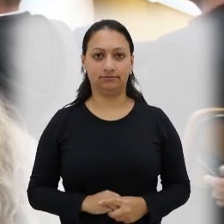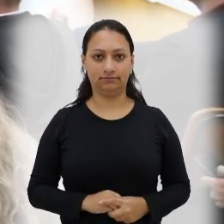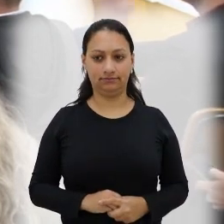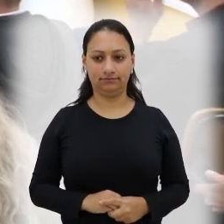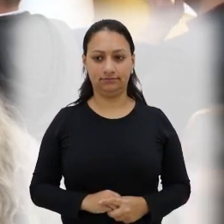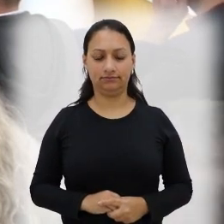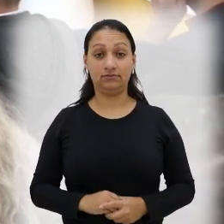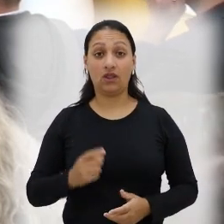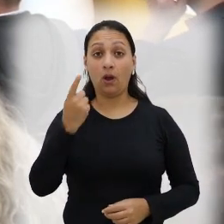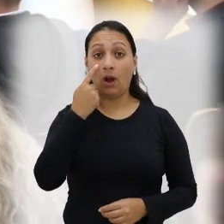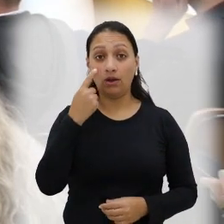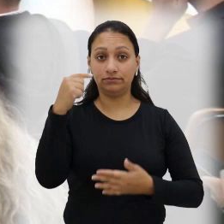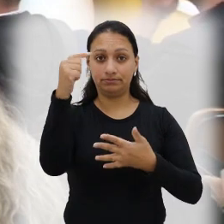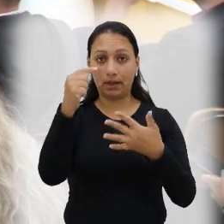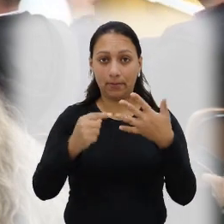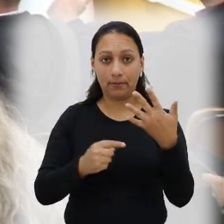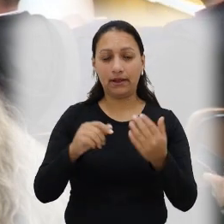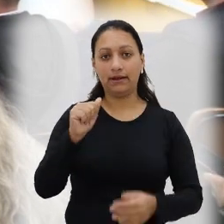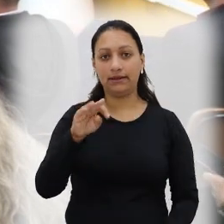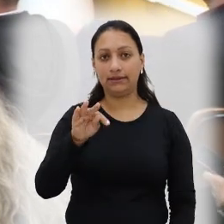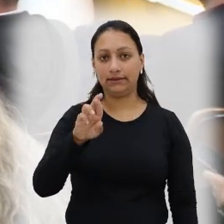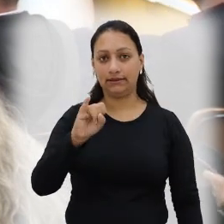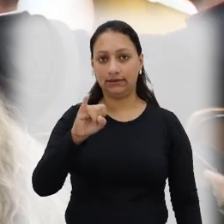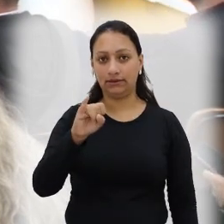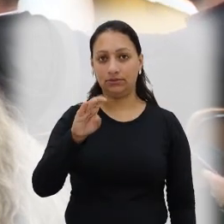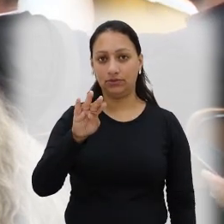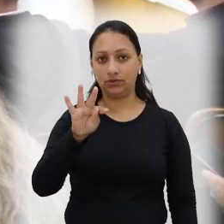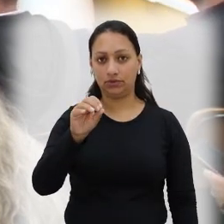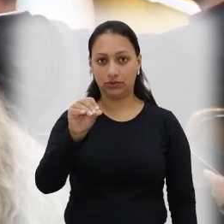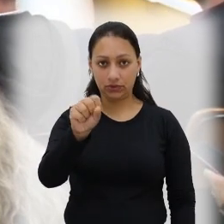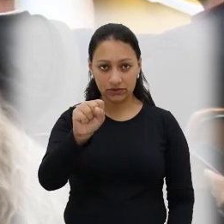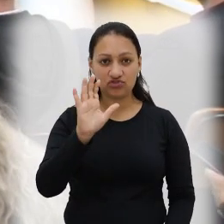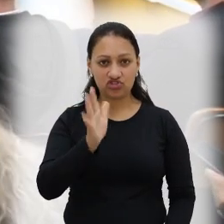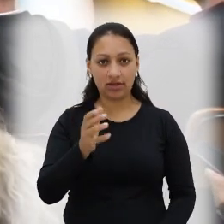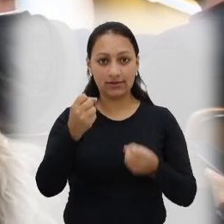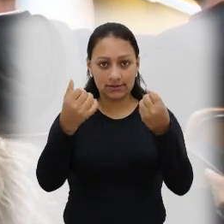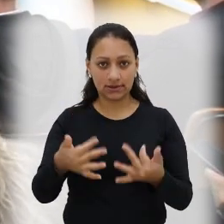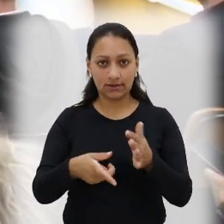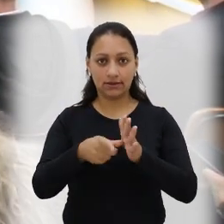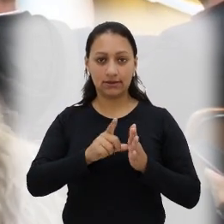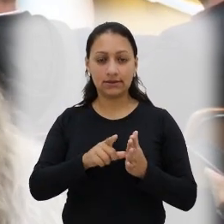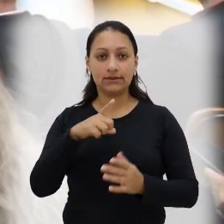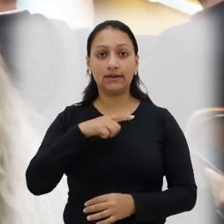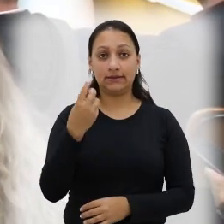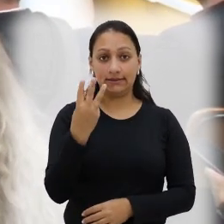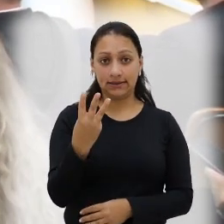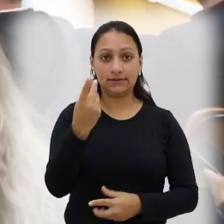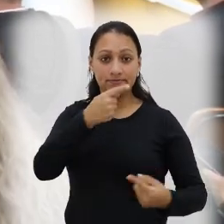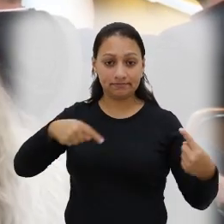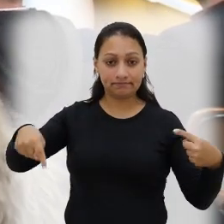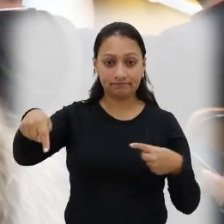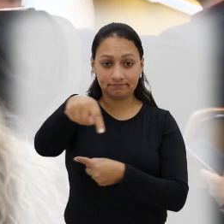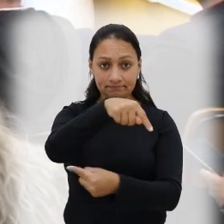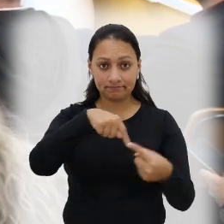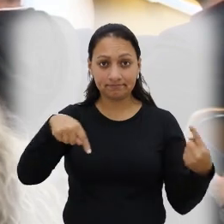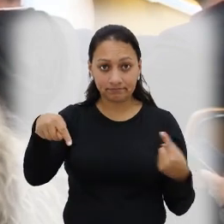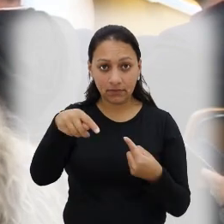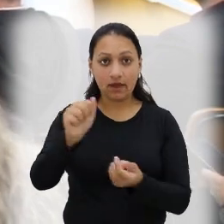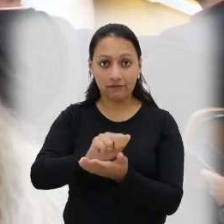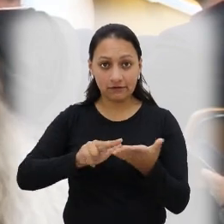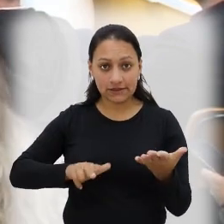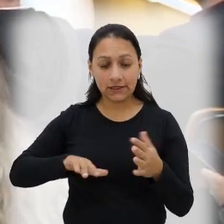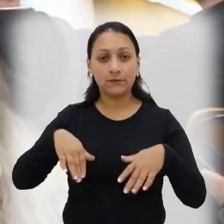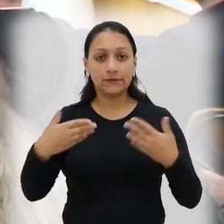Vistos os atributos, né? Já passei as janelas de datas lá antes. São 3 ciclos, né? Então,